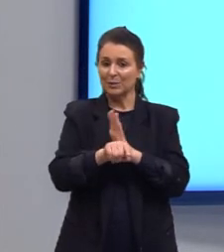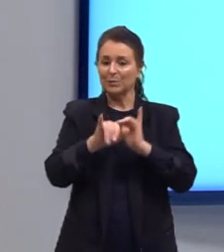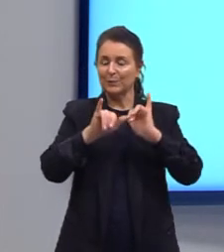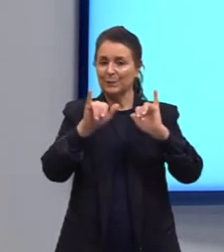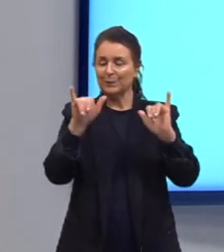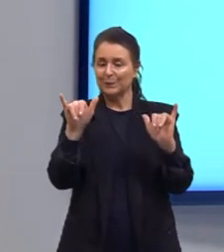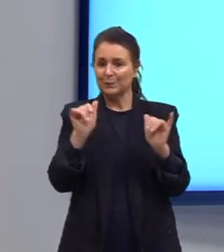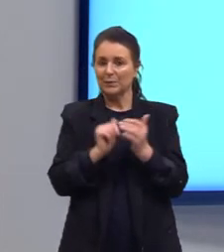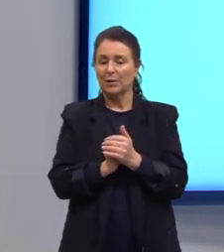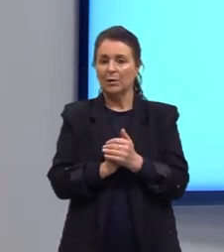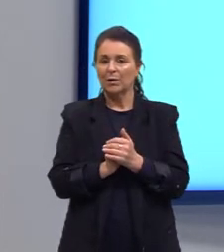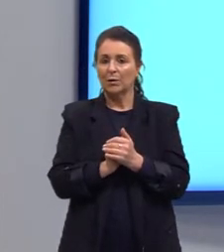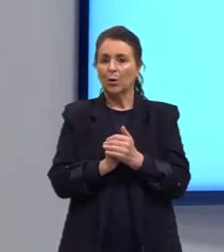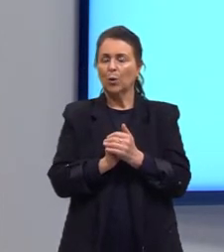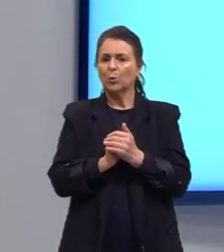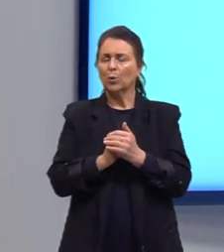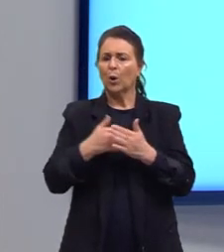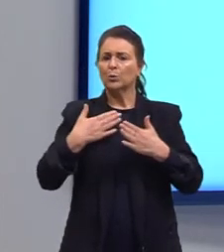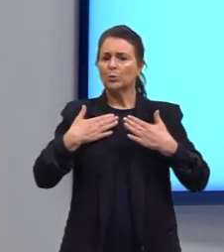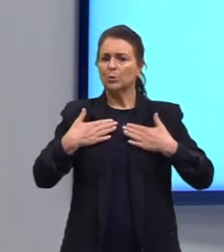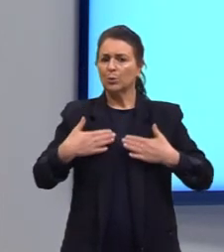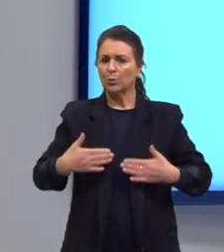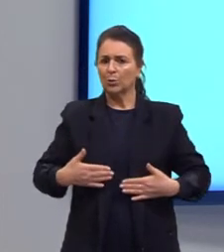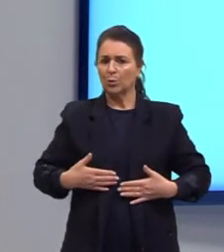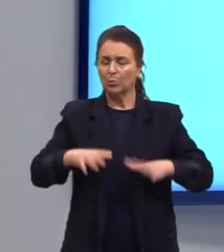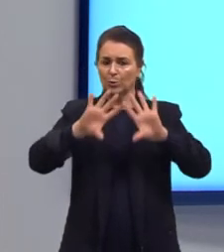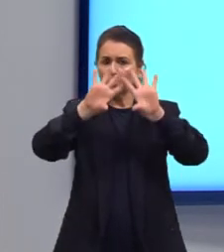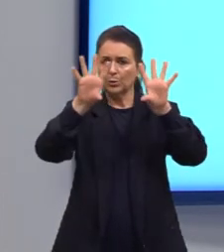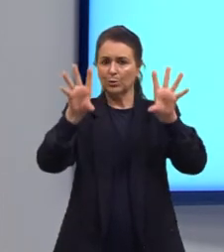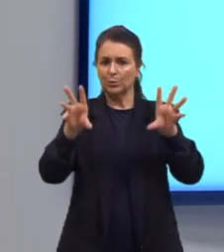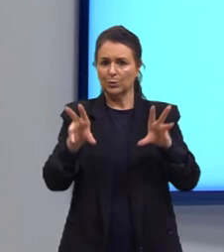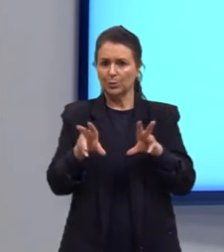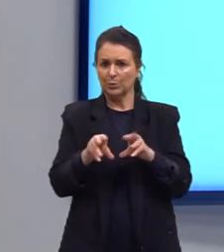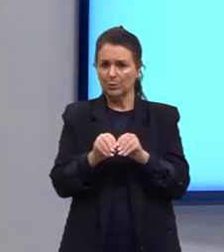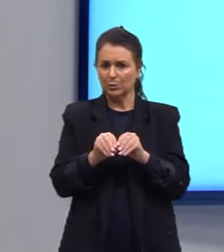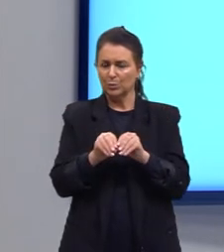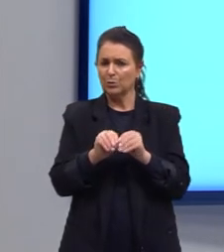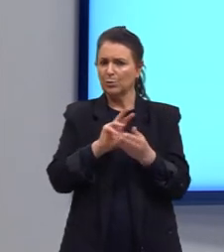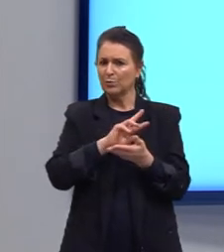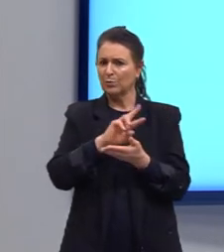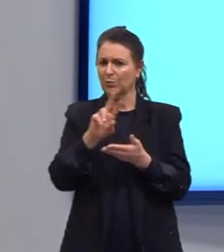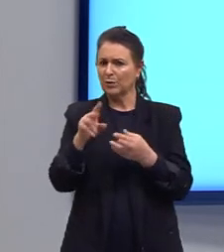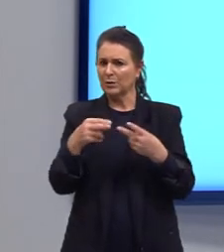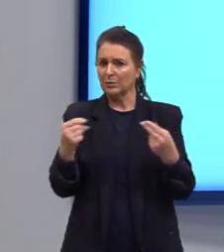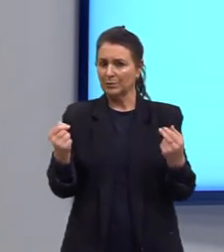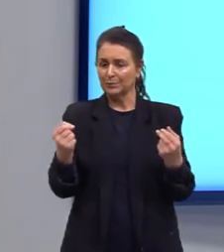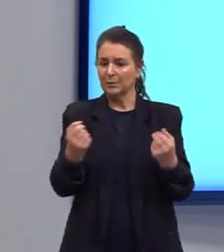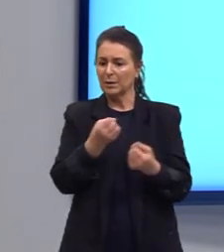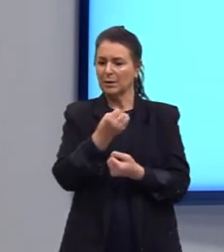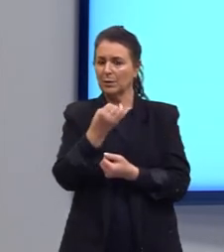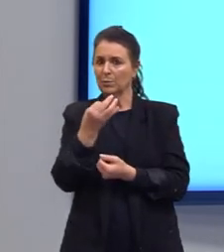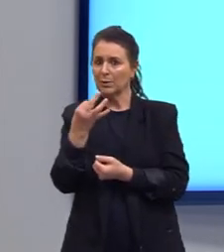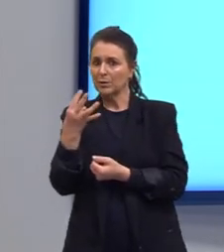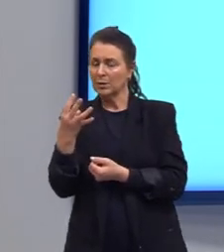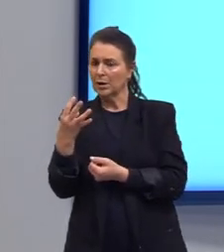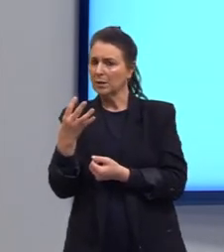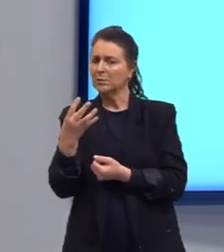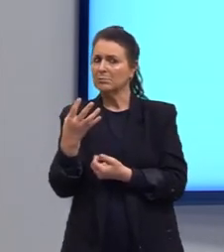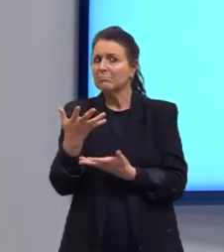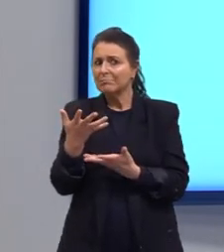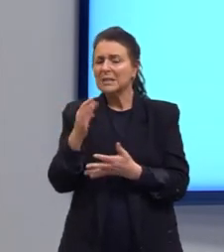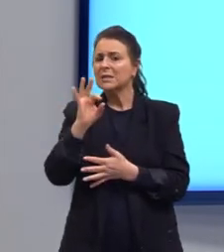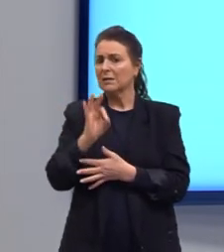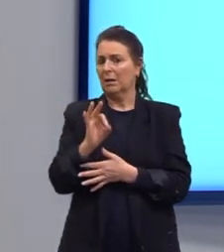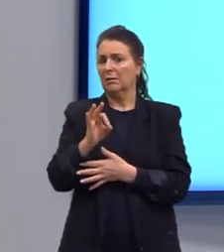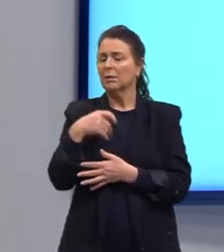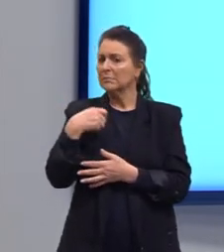seguinte nossos corpos podem sintetizar 11 aminoácidos em quantidade suficientes para nós para